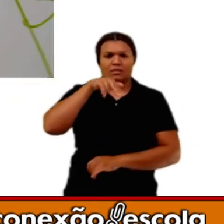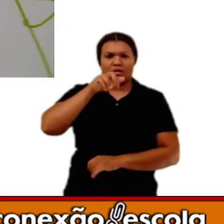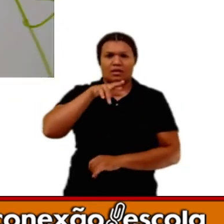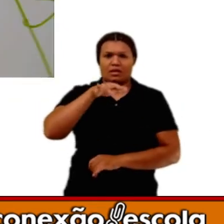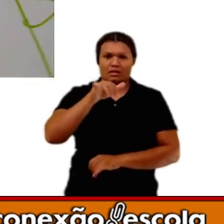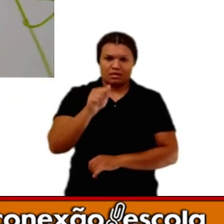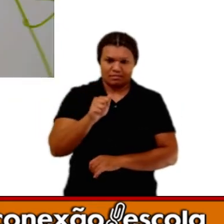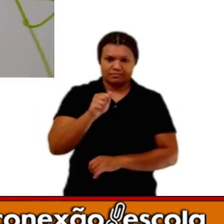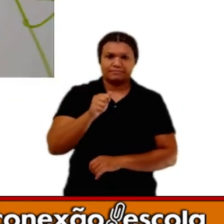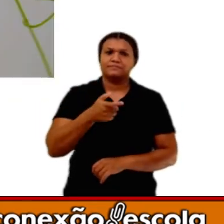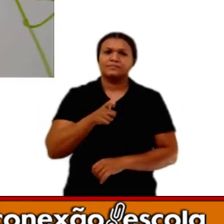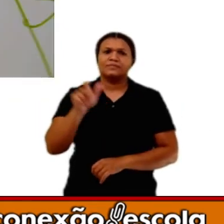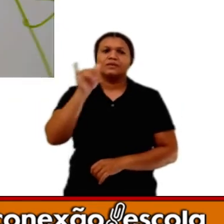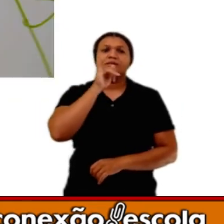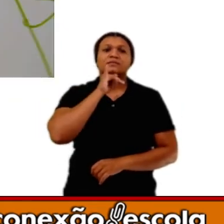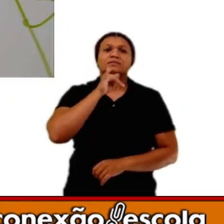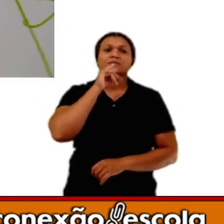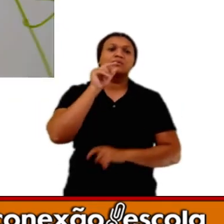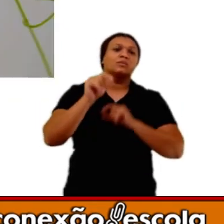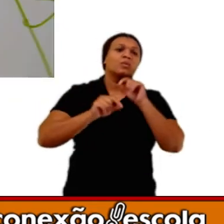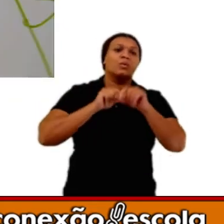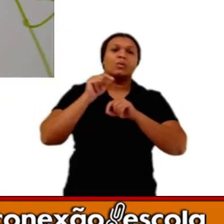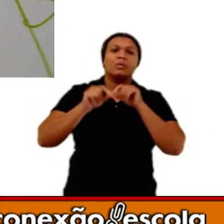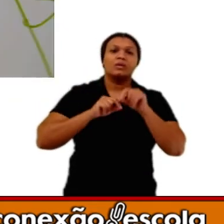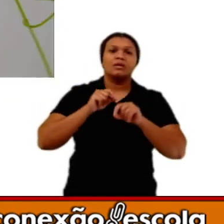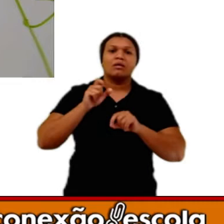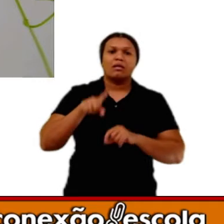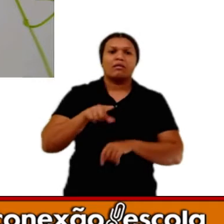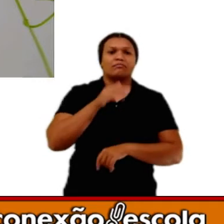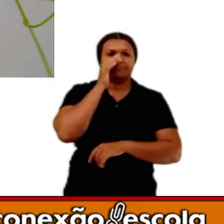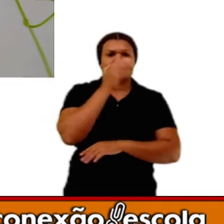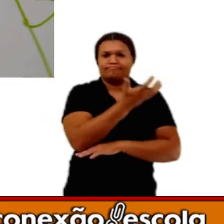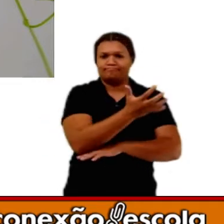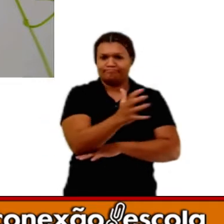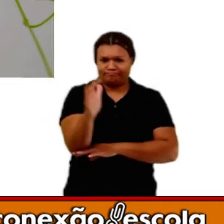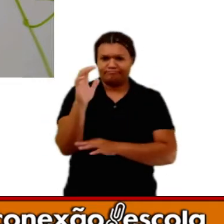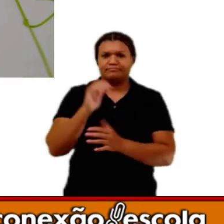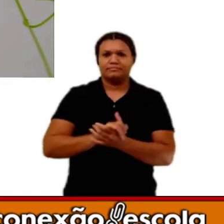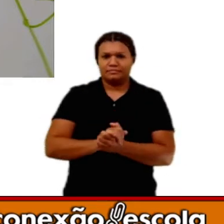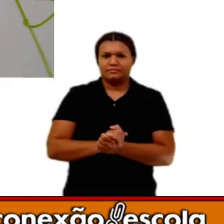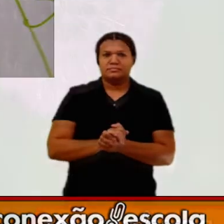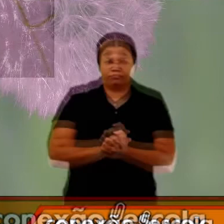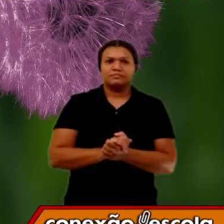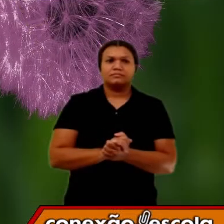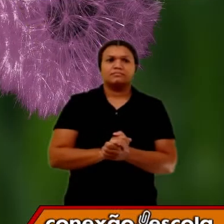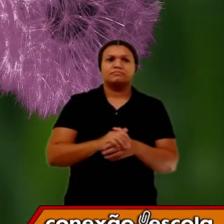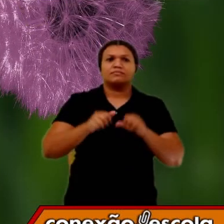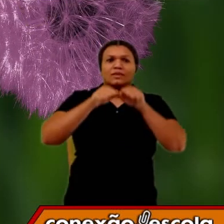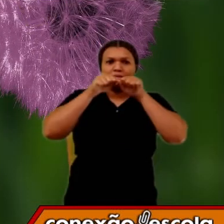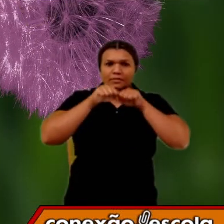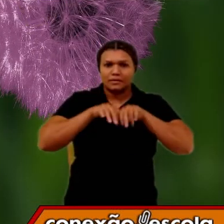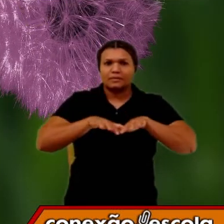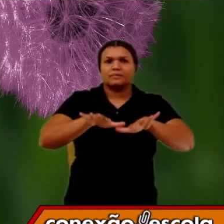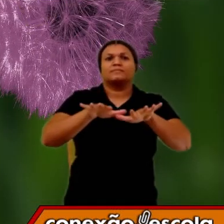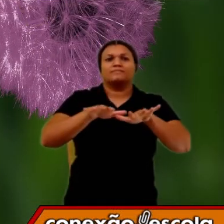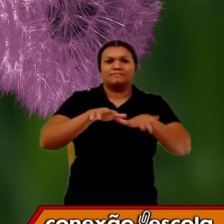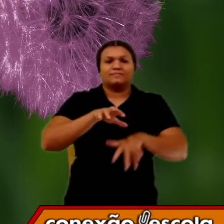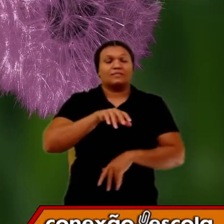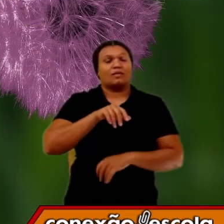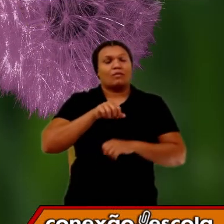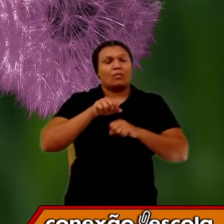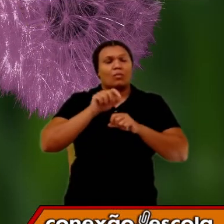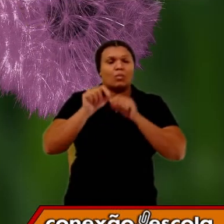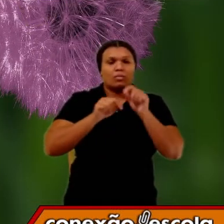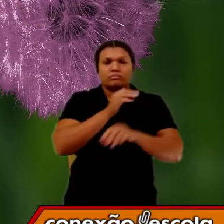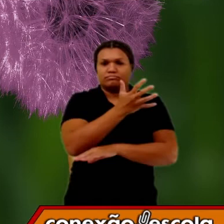Um outro exemplo que nós temos é a propagação vegetativa. Propagação vegetativa, tá? Eu enrolei a